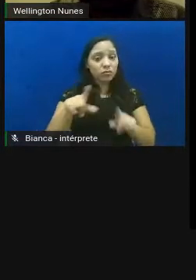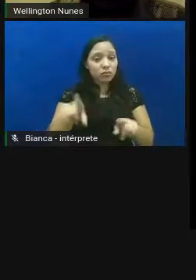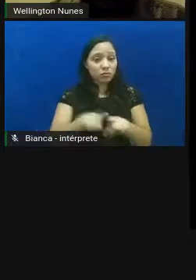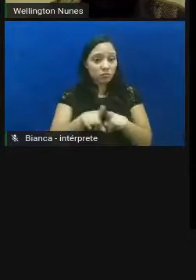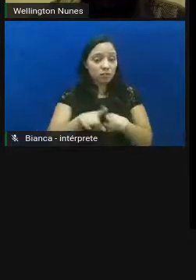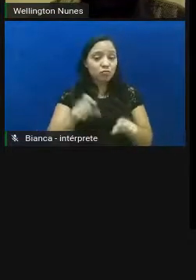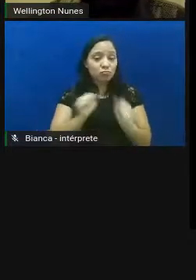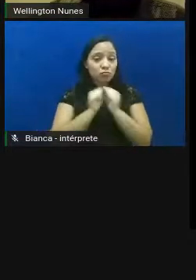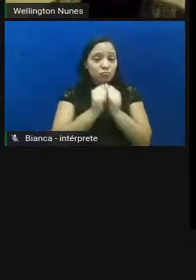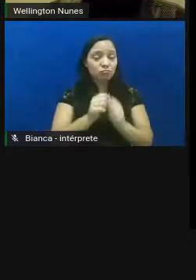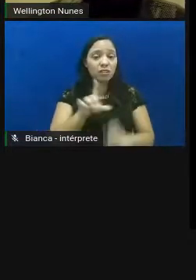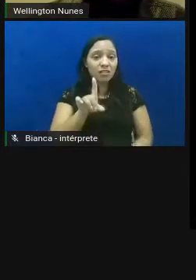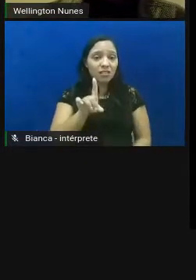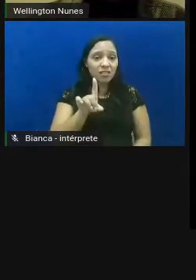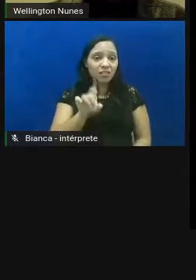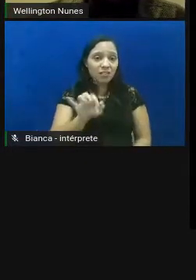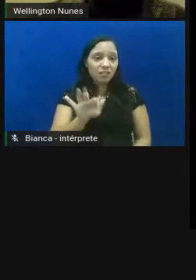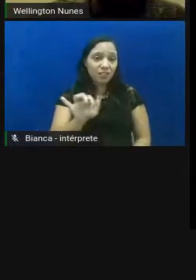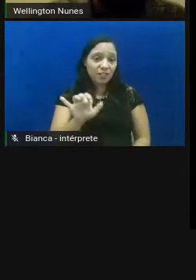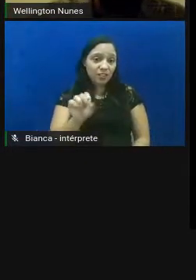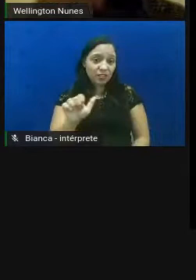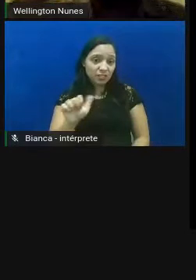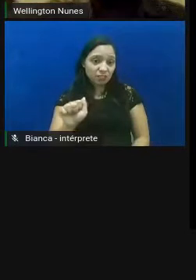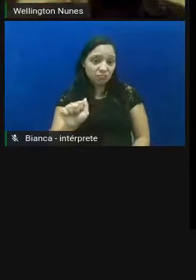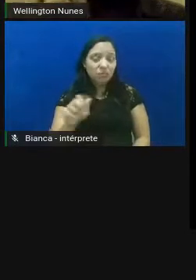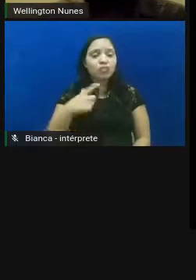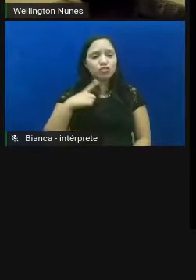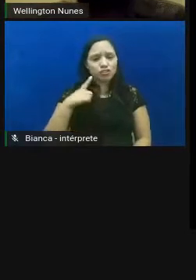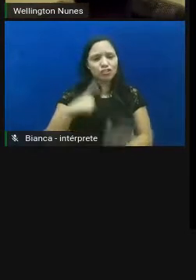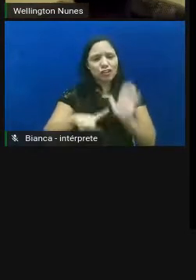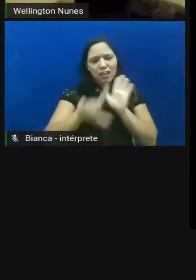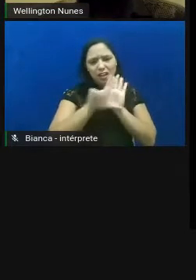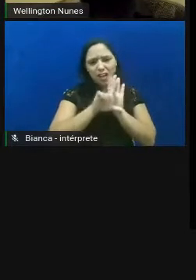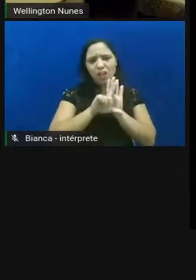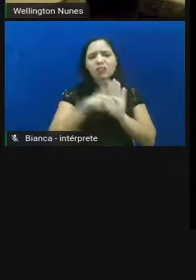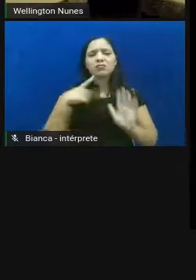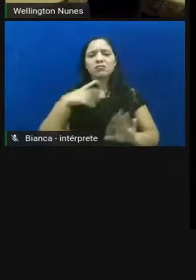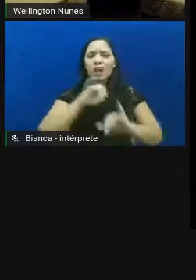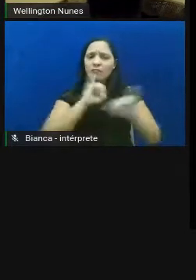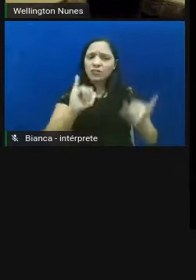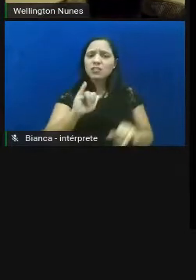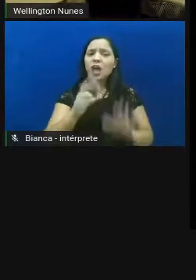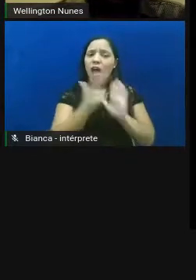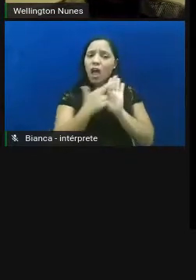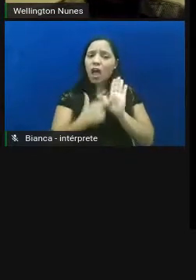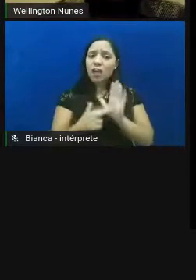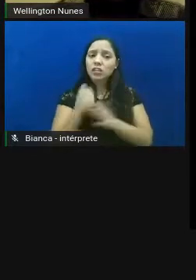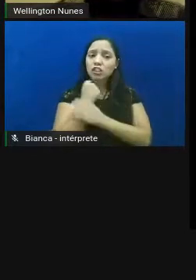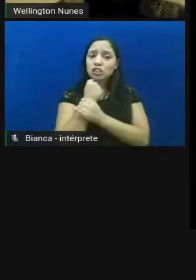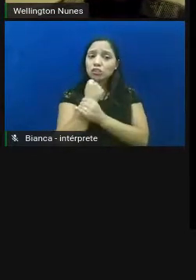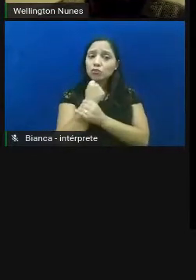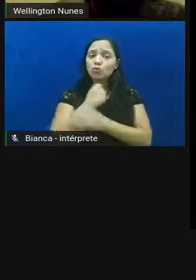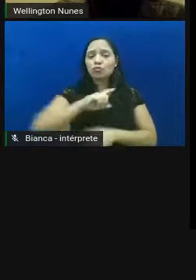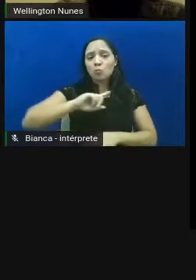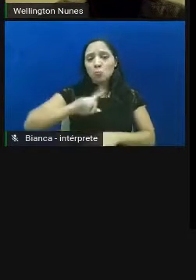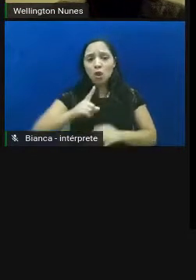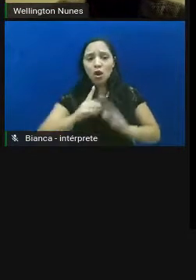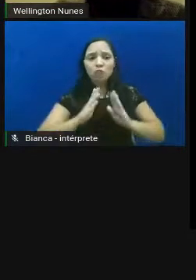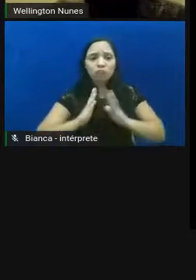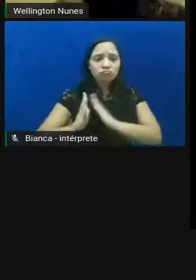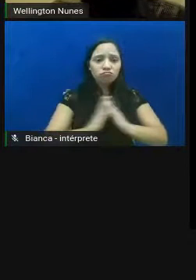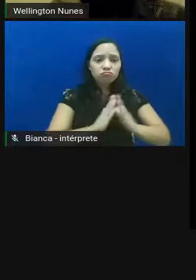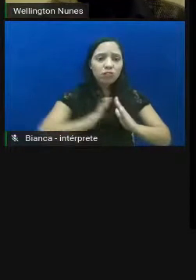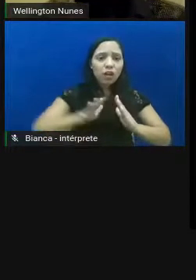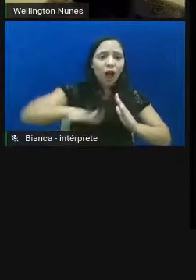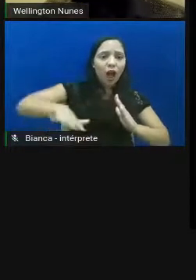drones, seguindo a legislação, com a questão de altitude, com regras de segurança. Você tem, por exemplo, o